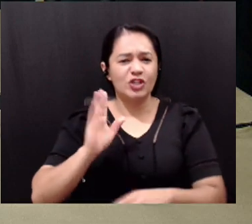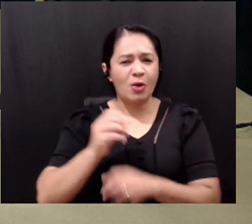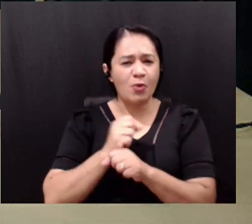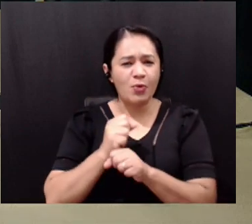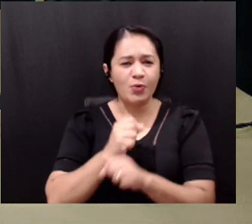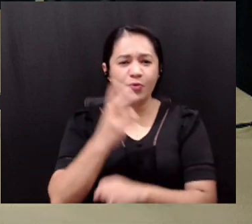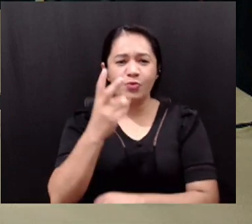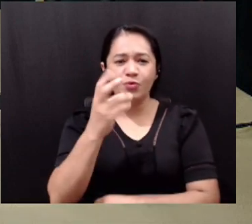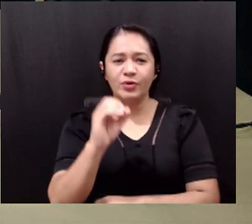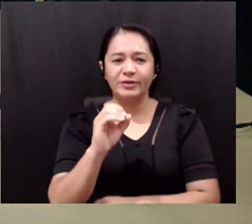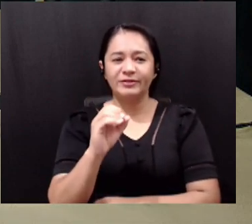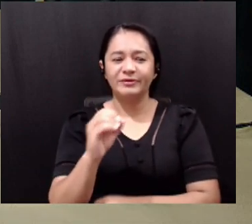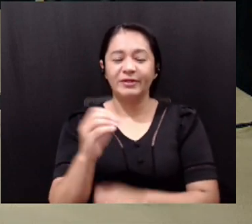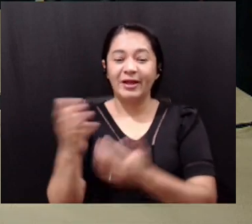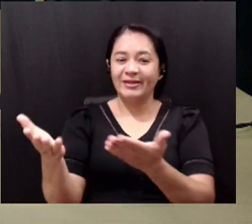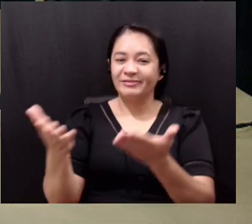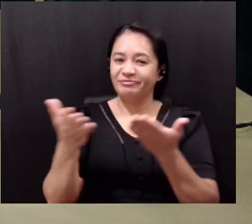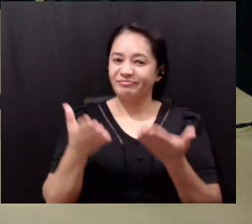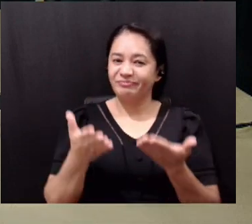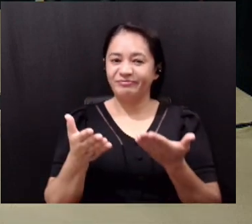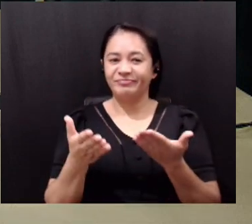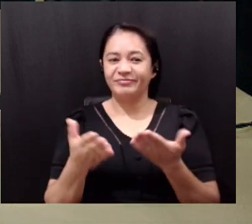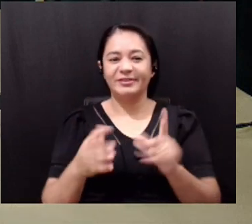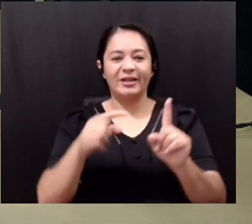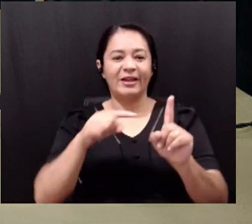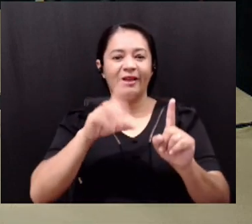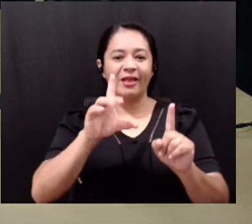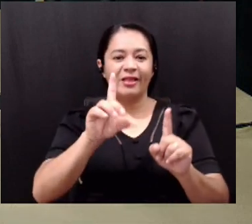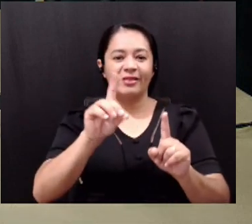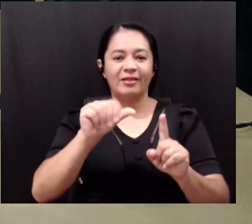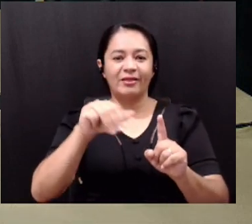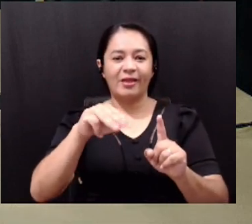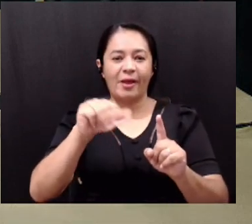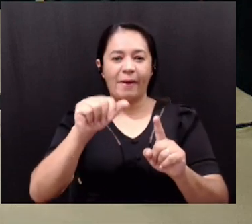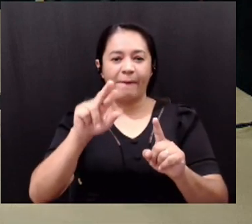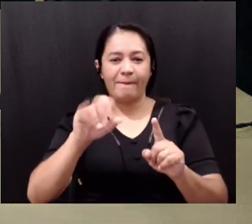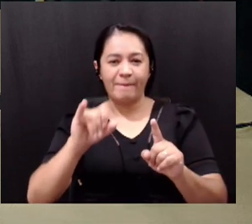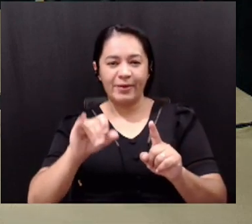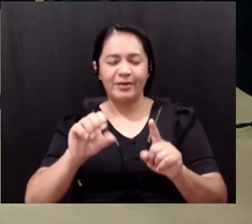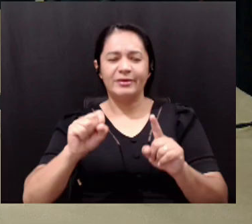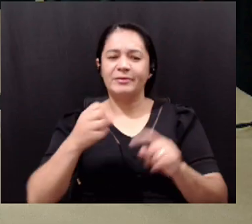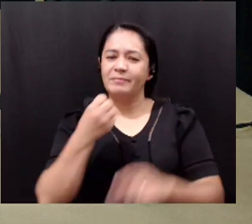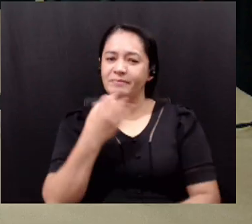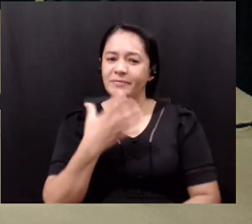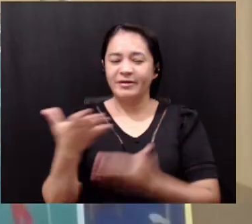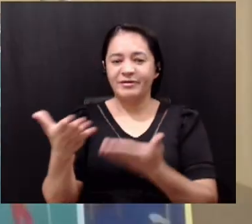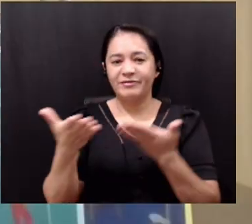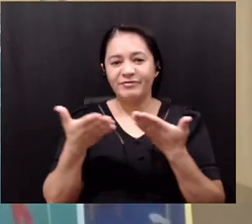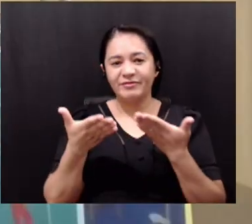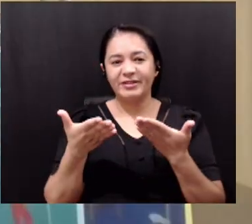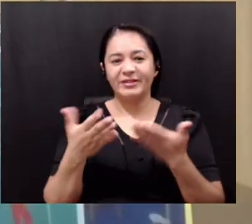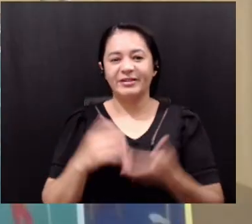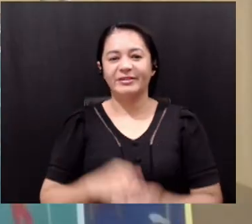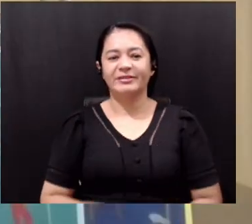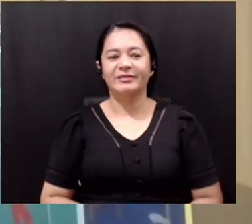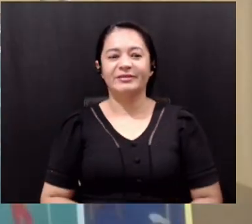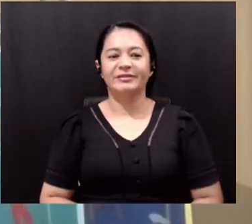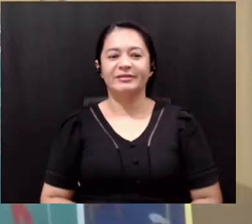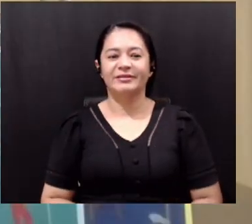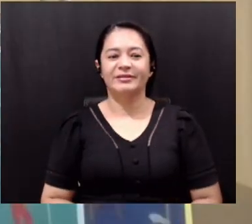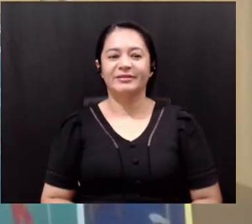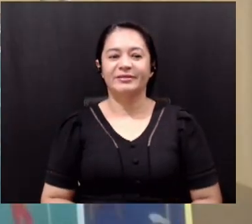receber ela, a Damares. Seja muito bem-vinda, Damares Alfredo. Bom dia.